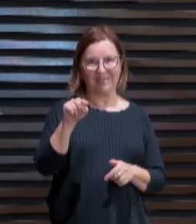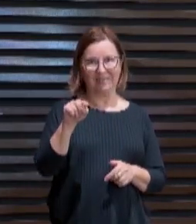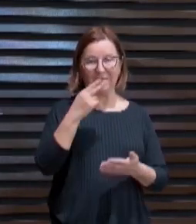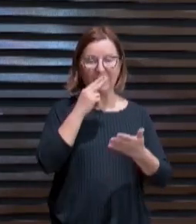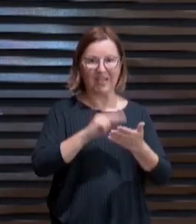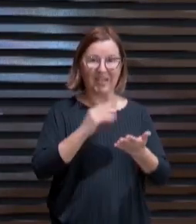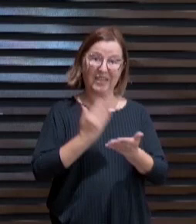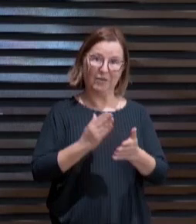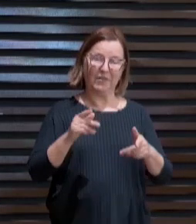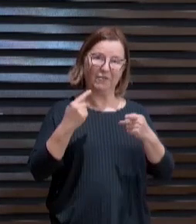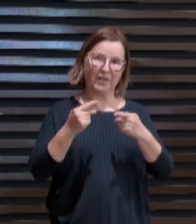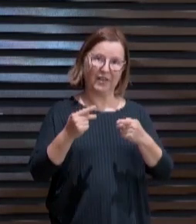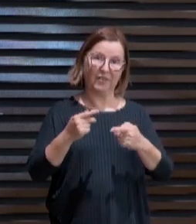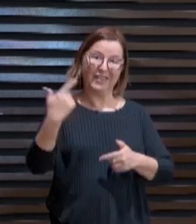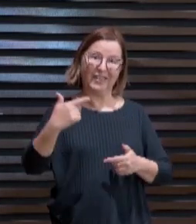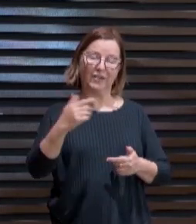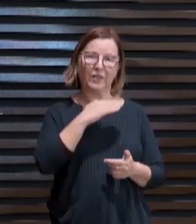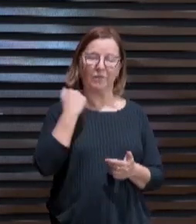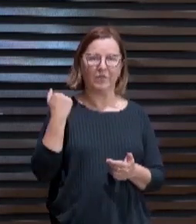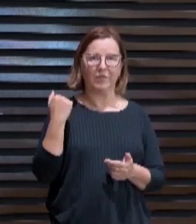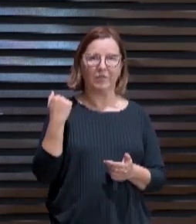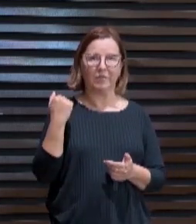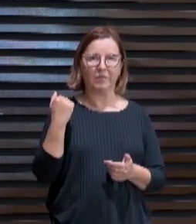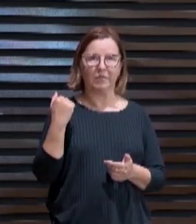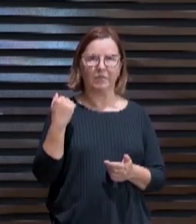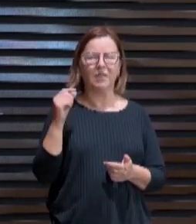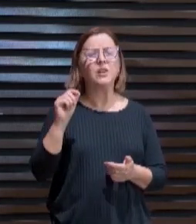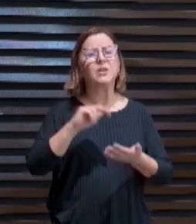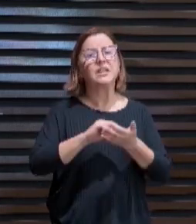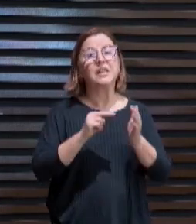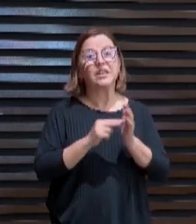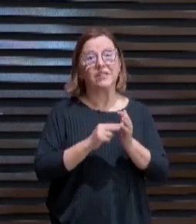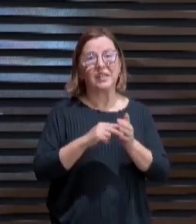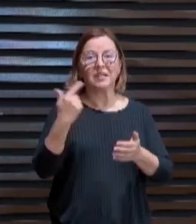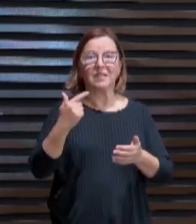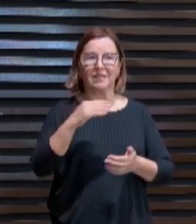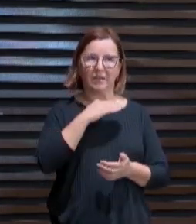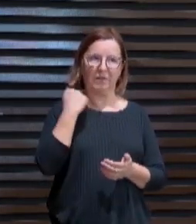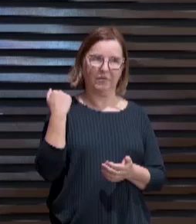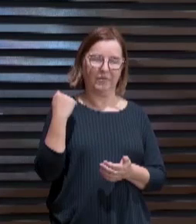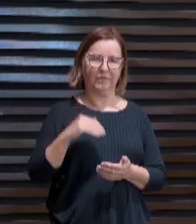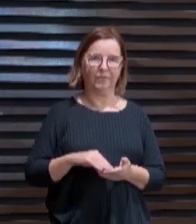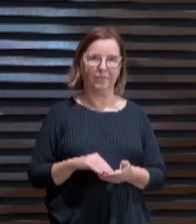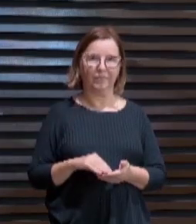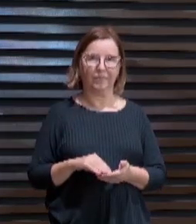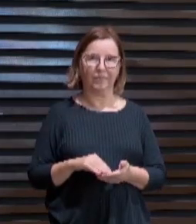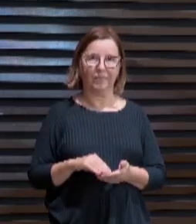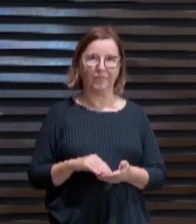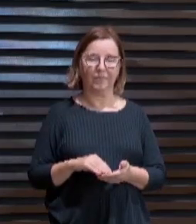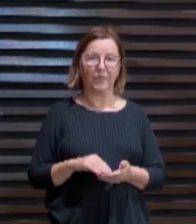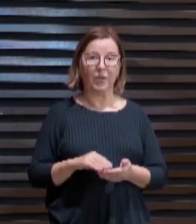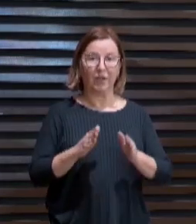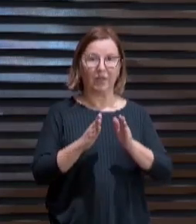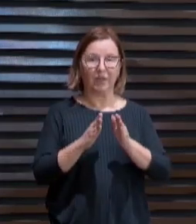sobre a segunda morte. Mas afinal, o que seria essa segunda morte? O próprio livro do Apocalipse,